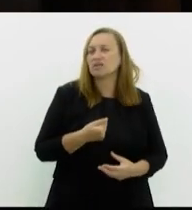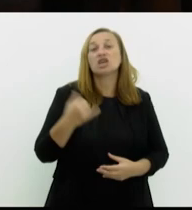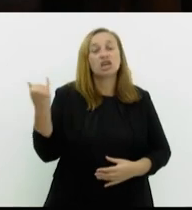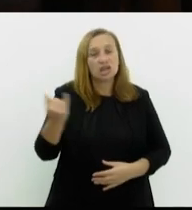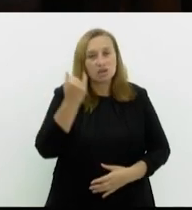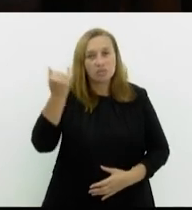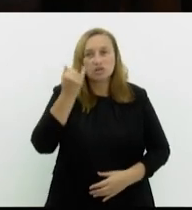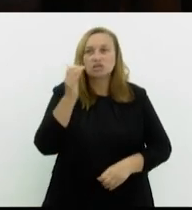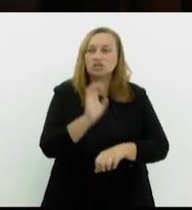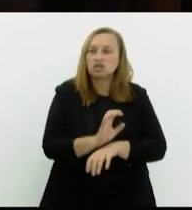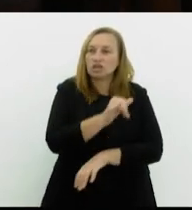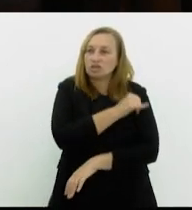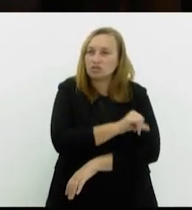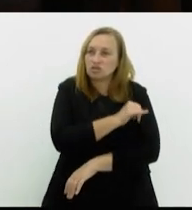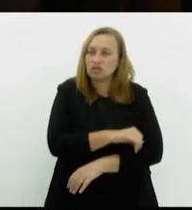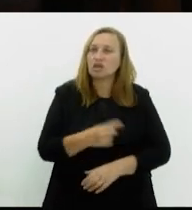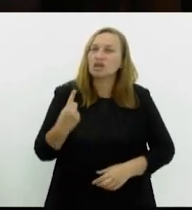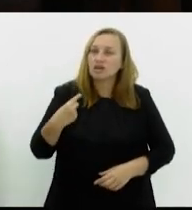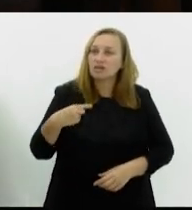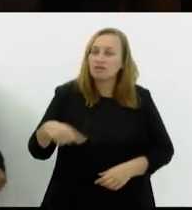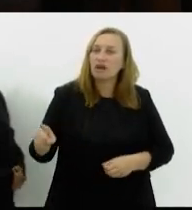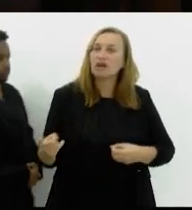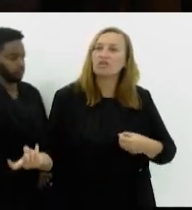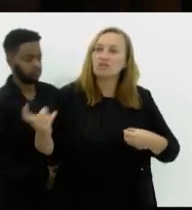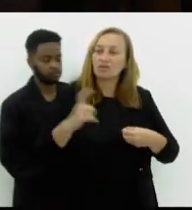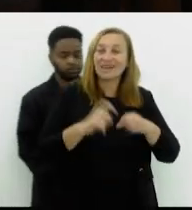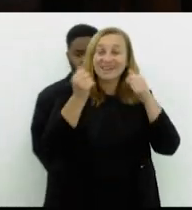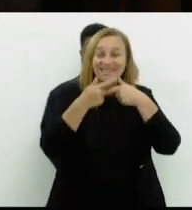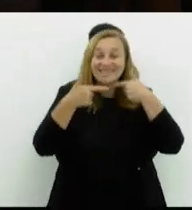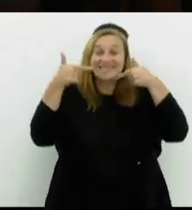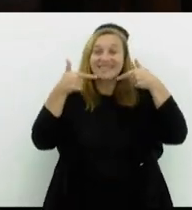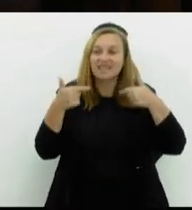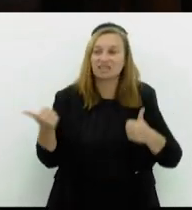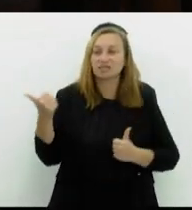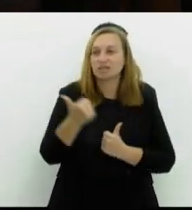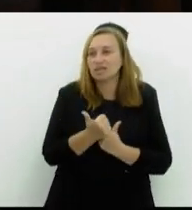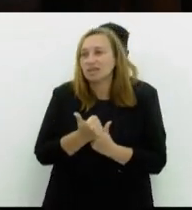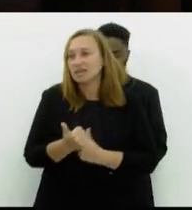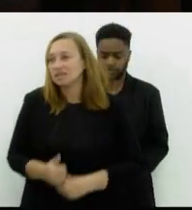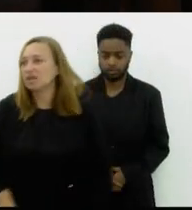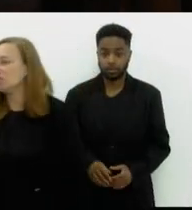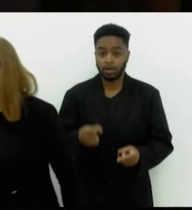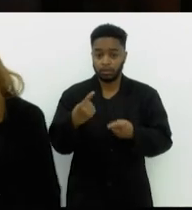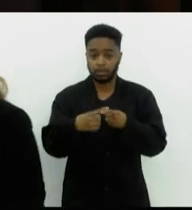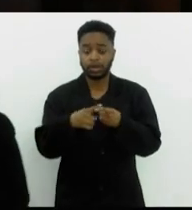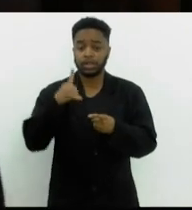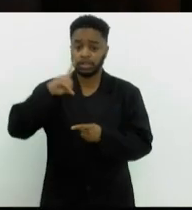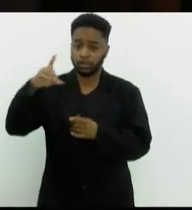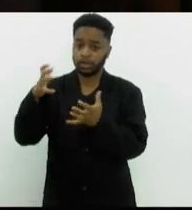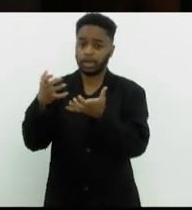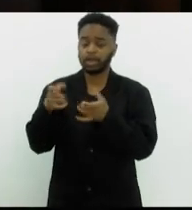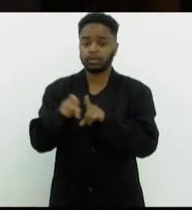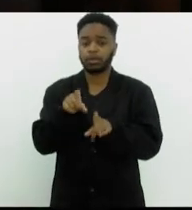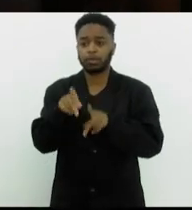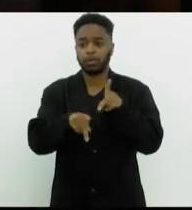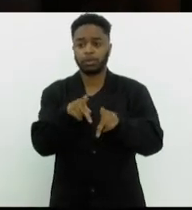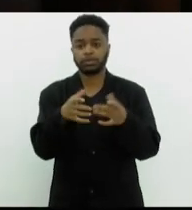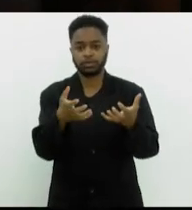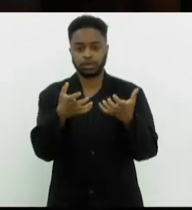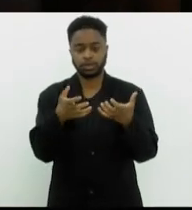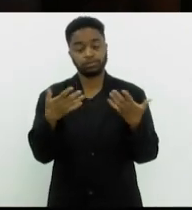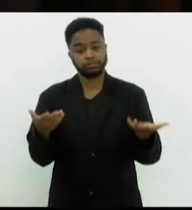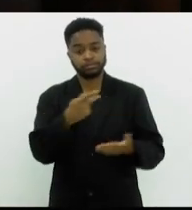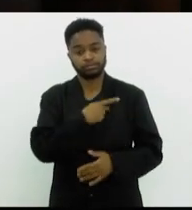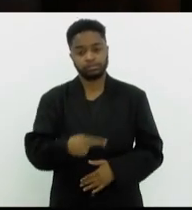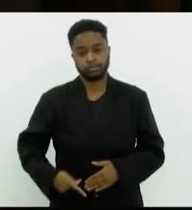importante do estado do Rio de Janeiro, vai voltar a sorrir, porque Deus quer e o povo dessa cidade quer. Presidente,